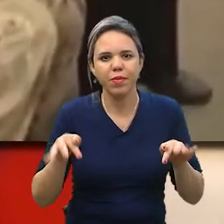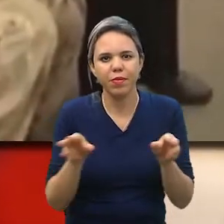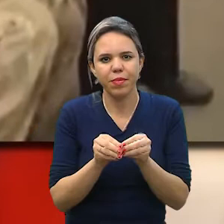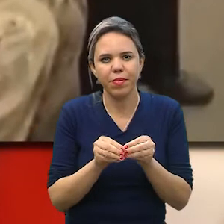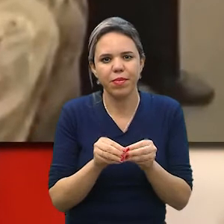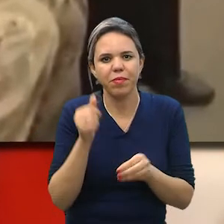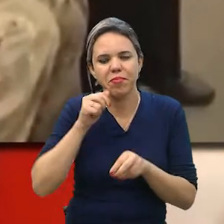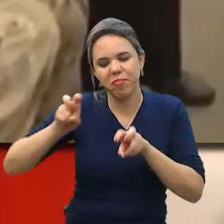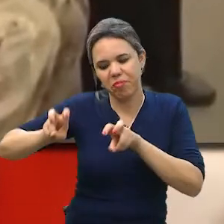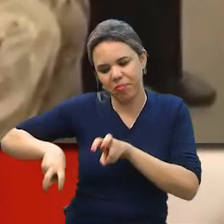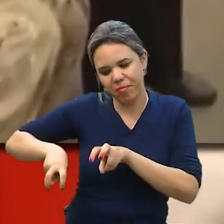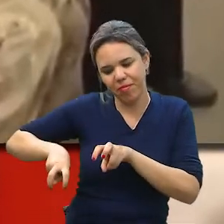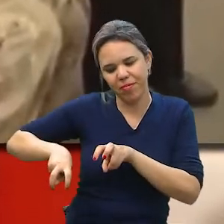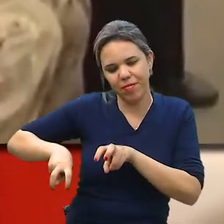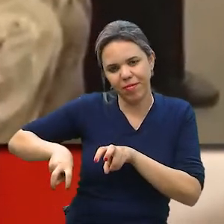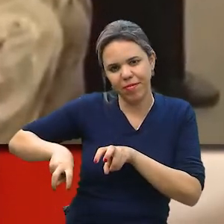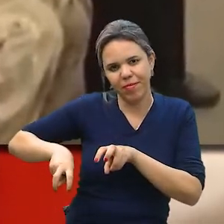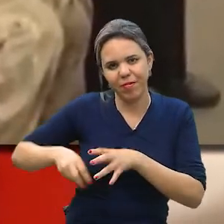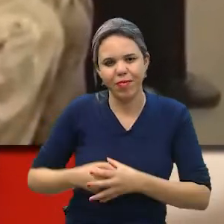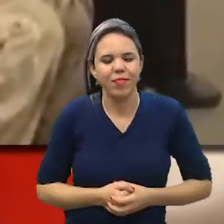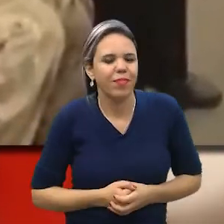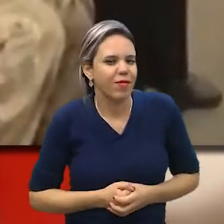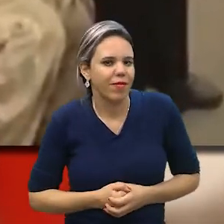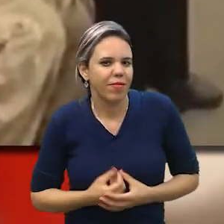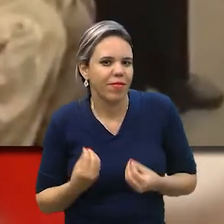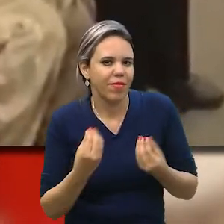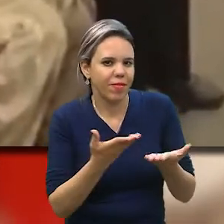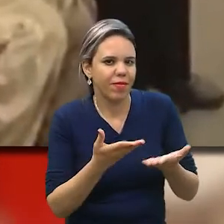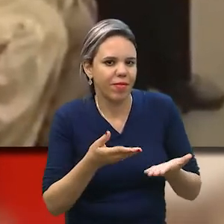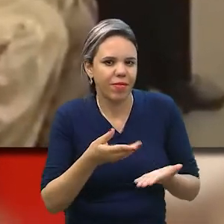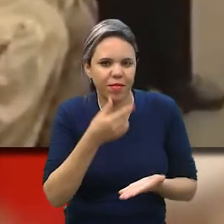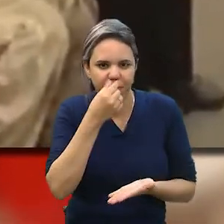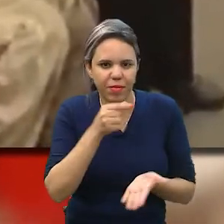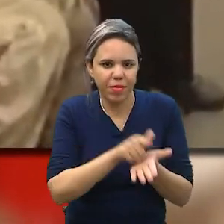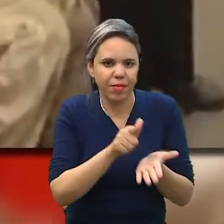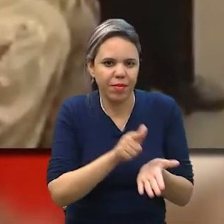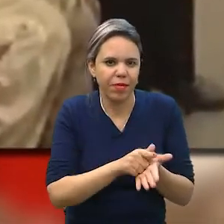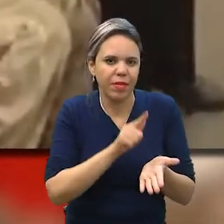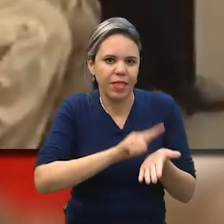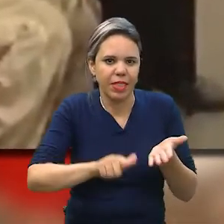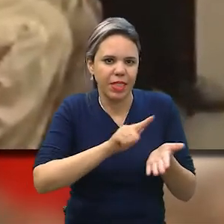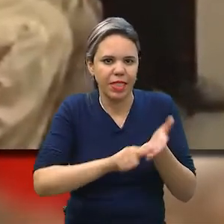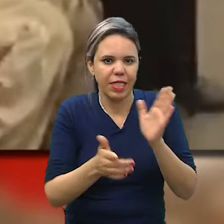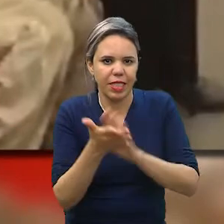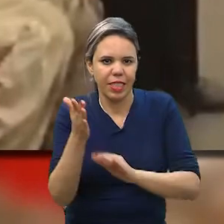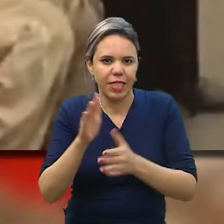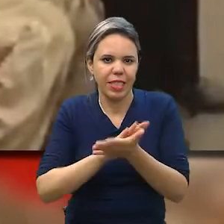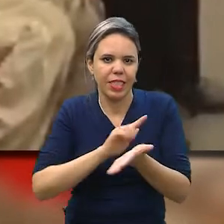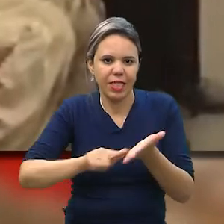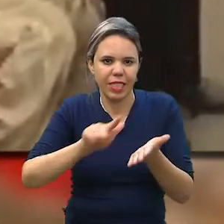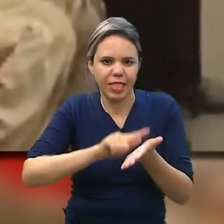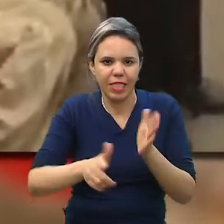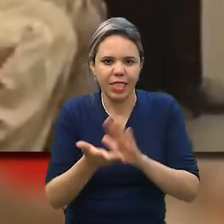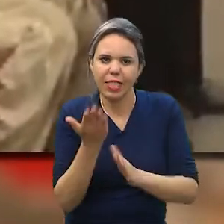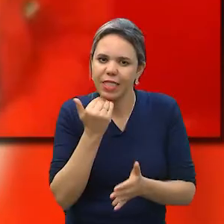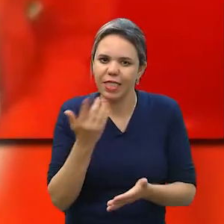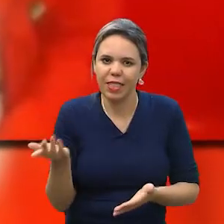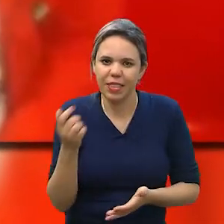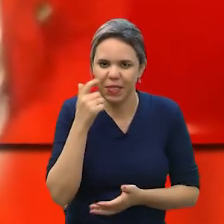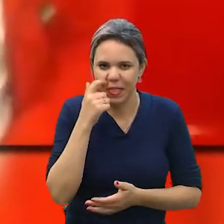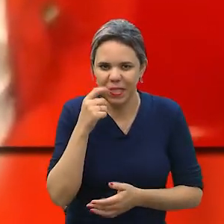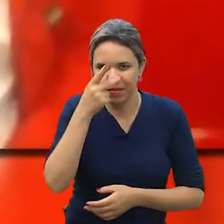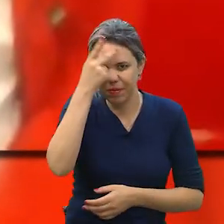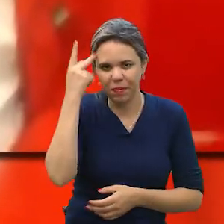a senhora que estava ao lado dele lhe deu um lenço umedecido para que ele limpasse as mãos antes de se alimentar.